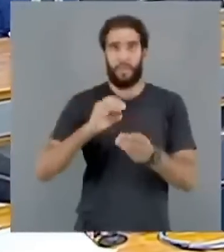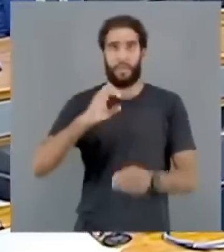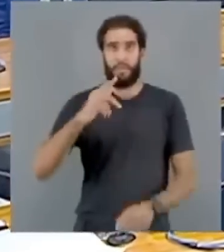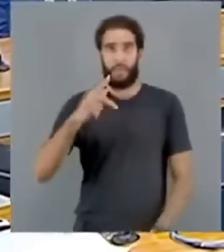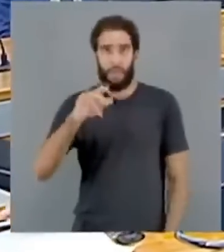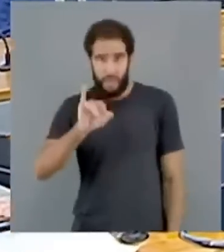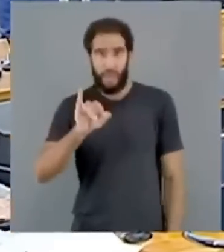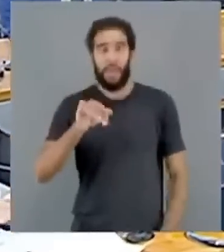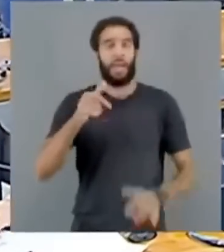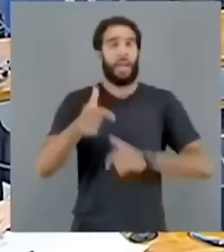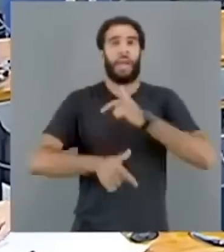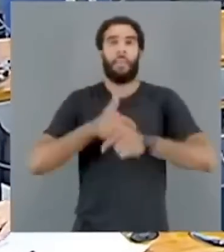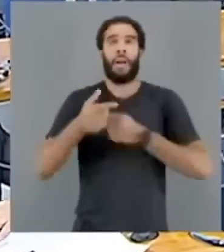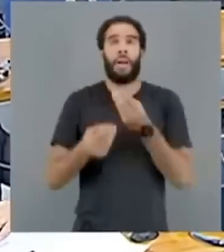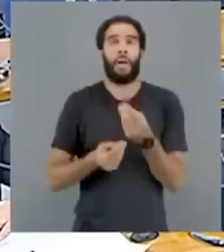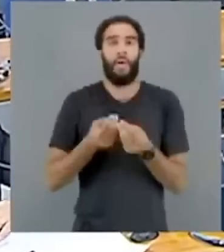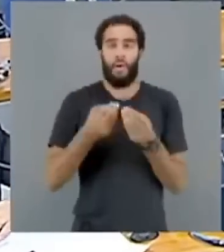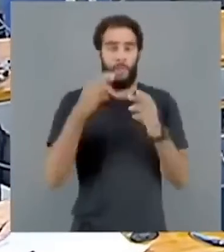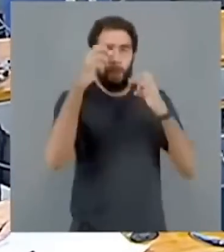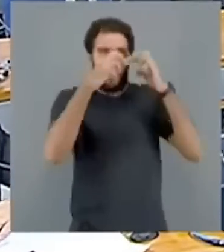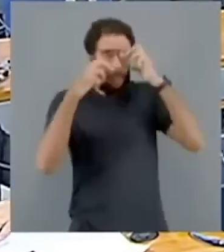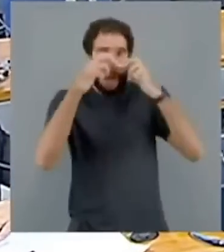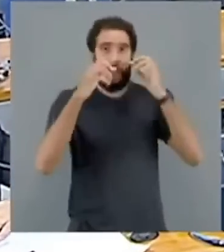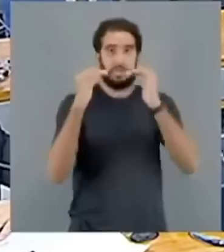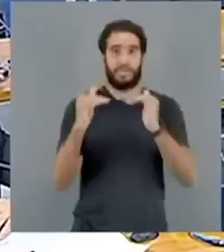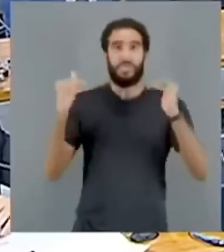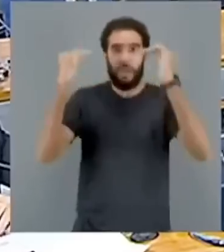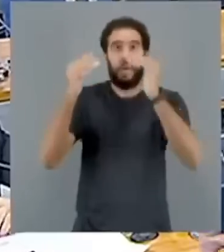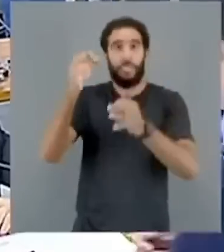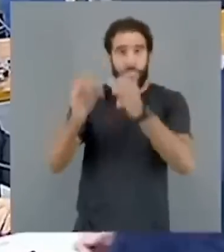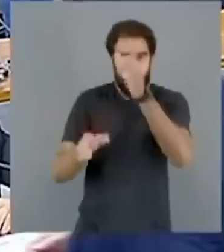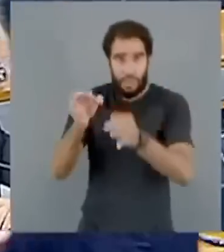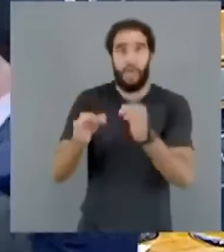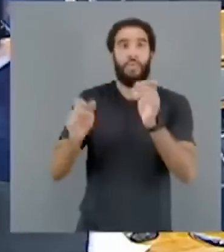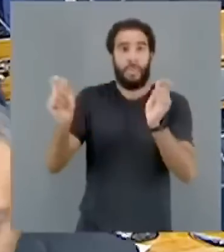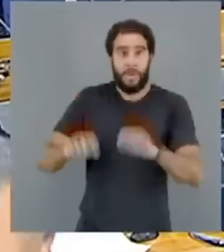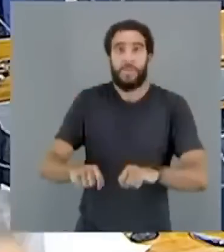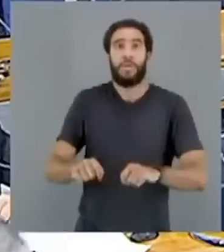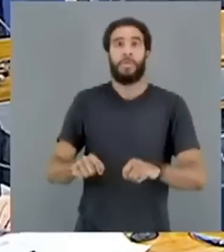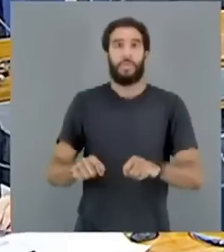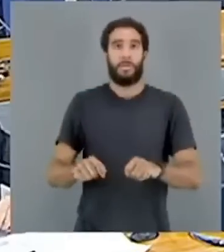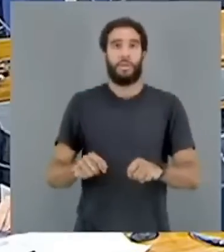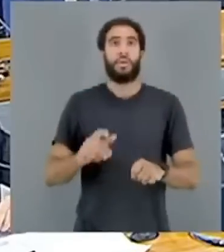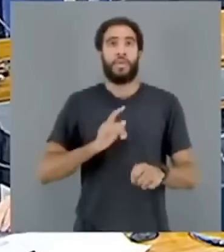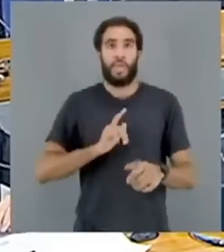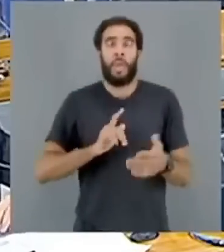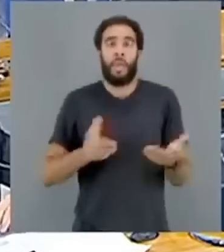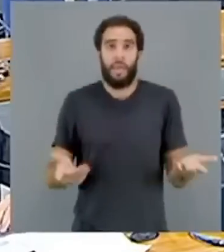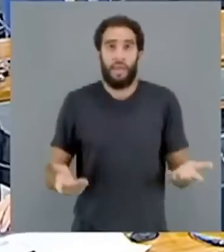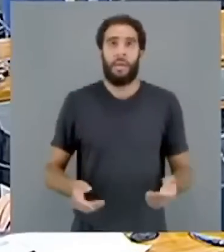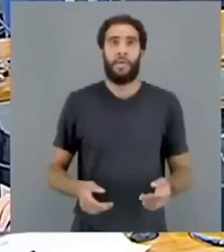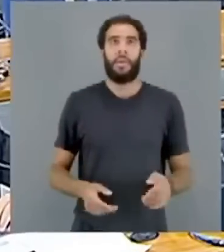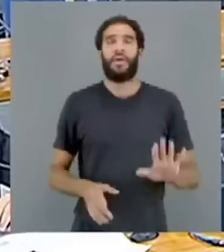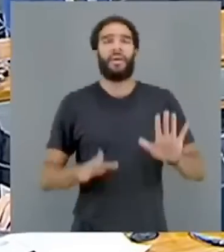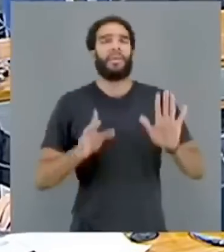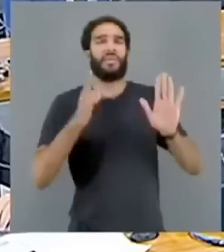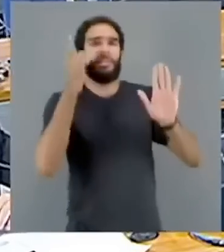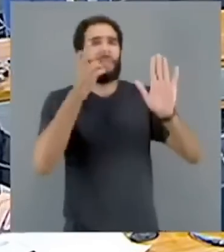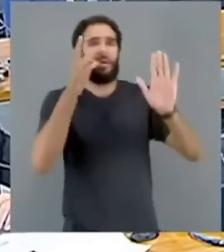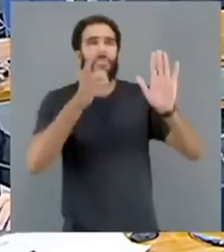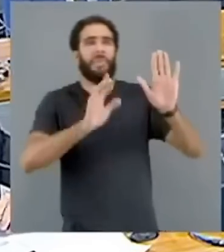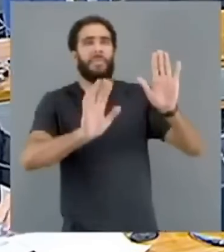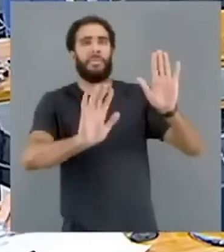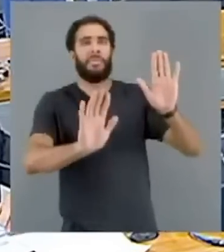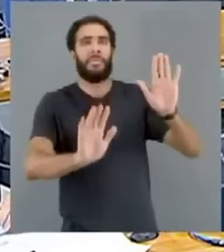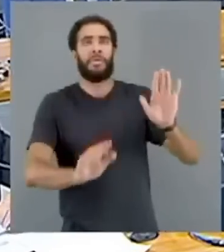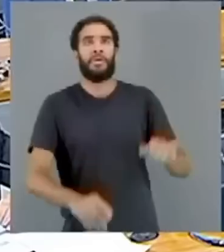como uma investigação, tem poderes de autoridade judiciária, se aplica aqui as regras de suspensão. Eu não, deputado, essa questão de ordem, Vossa Excelência faz